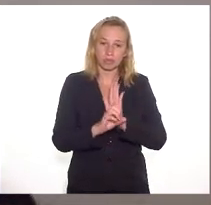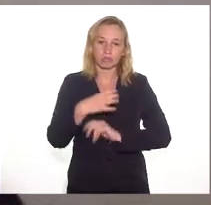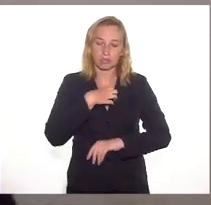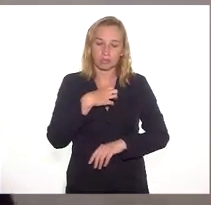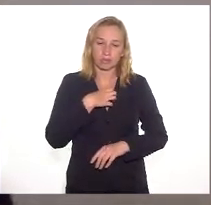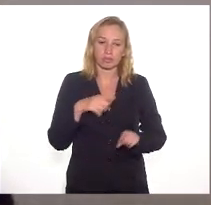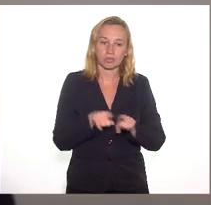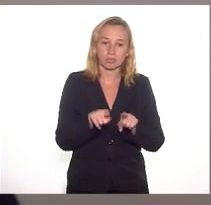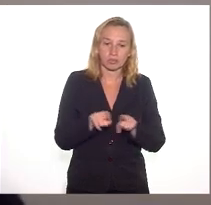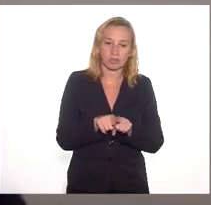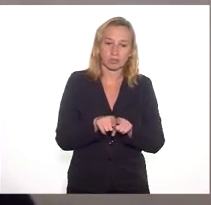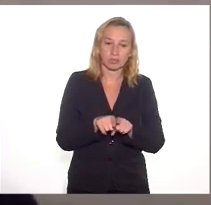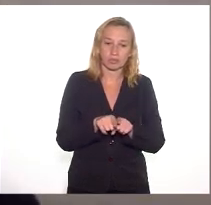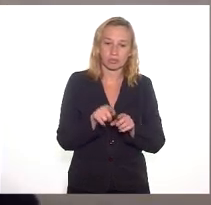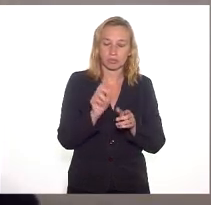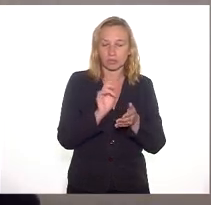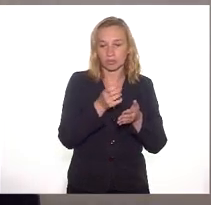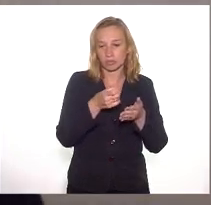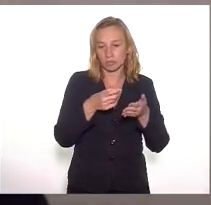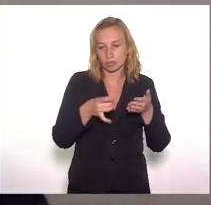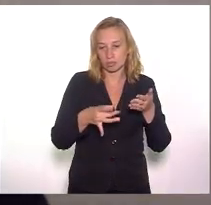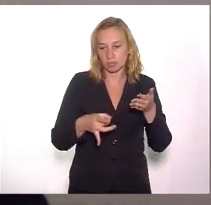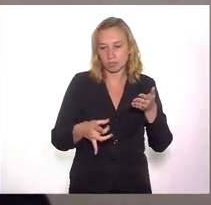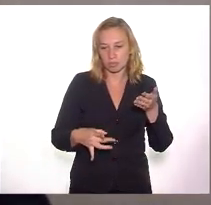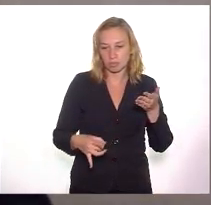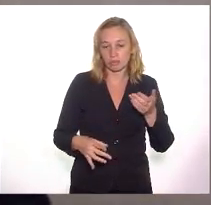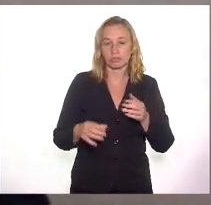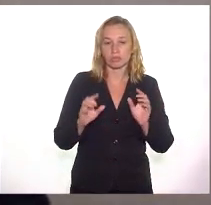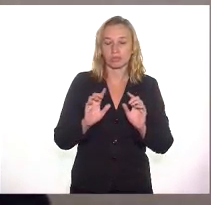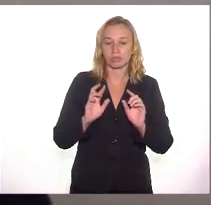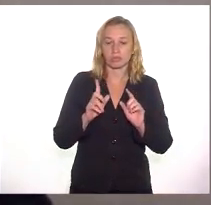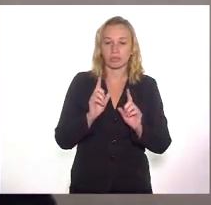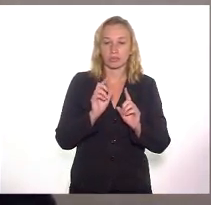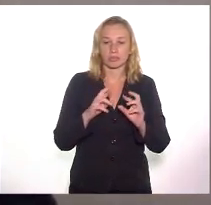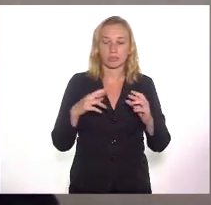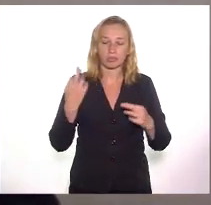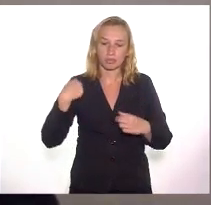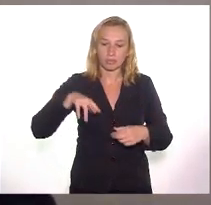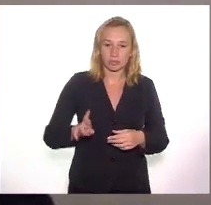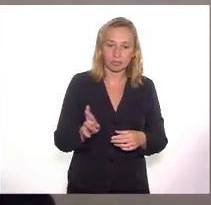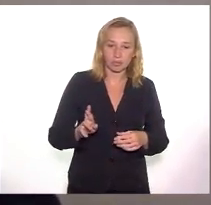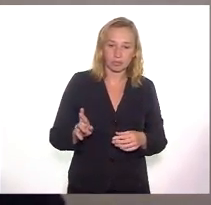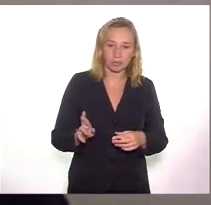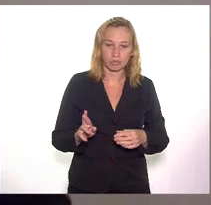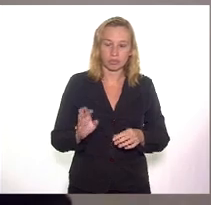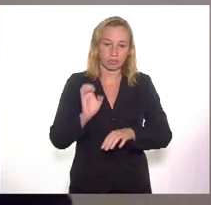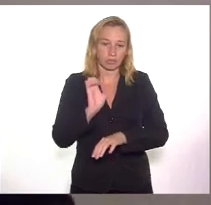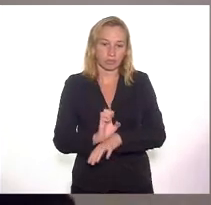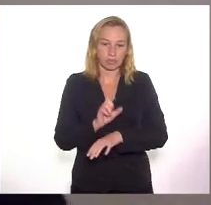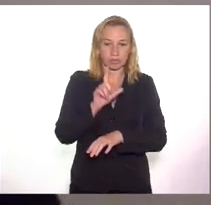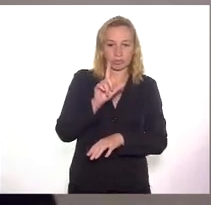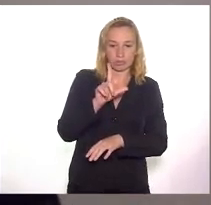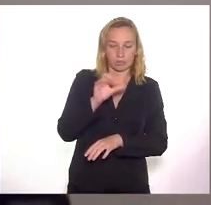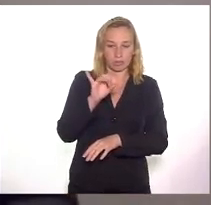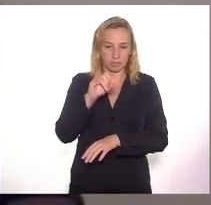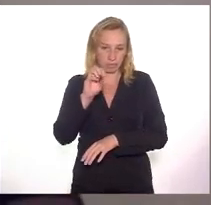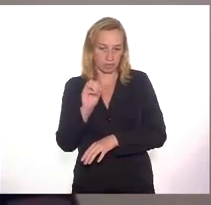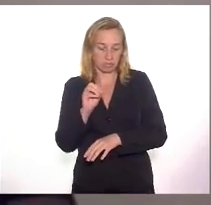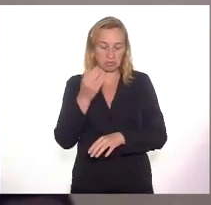de descrever as religiões e conceitos de laicidade, Estado laico, que eu acredito que não caiba no